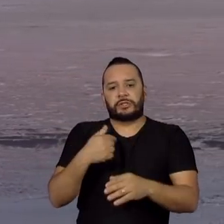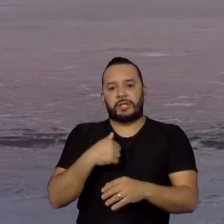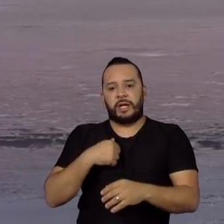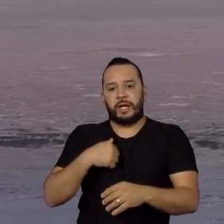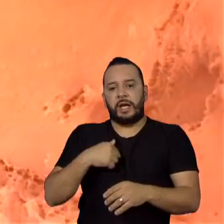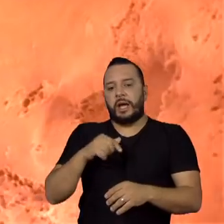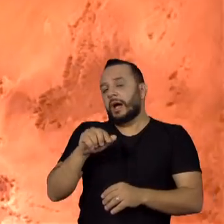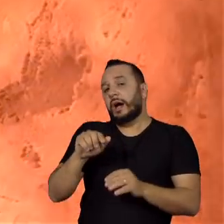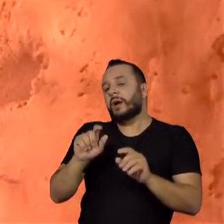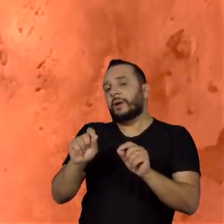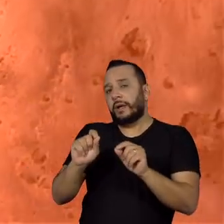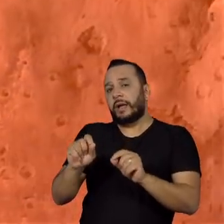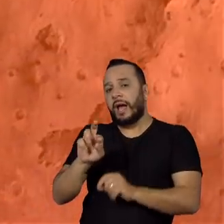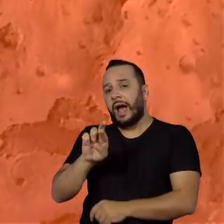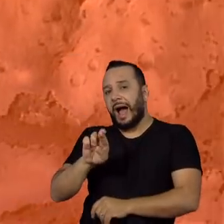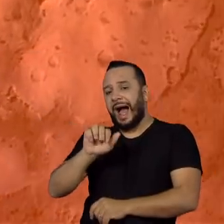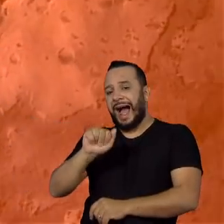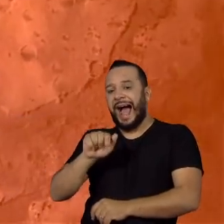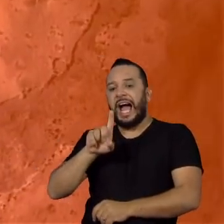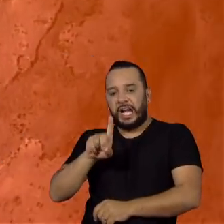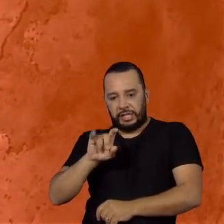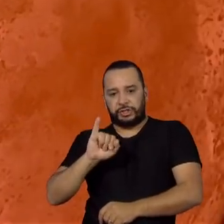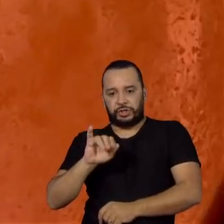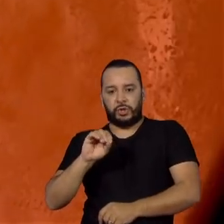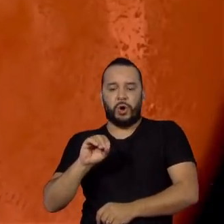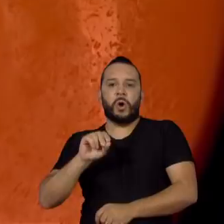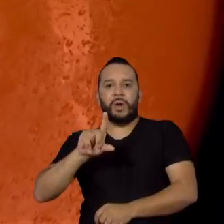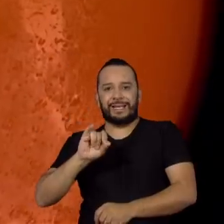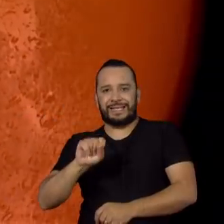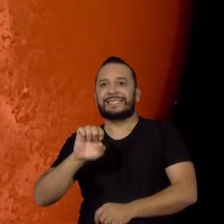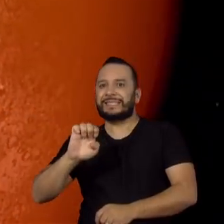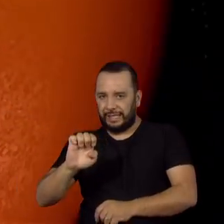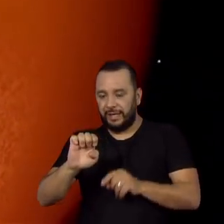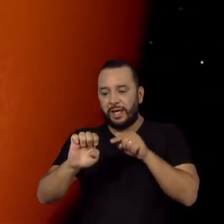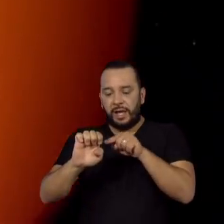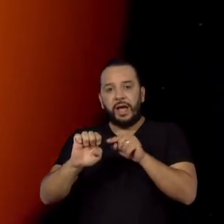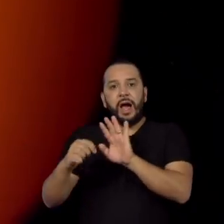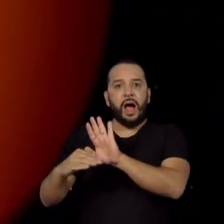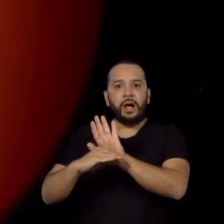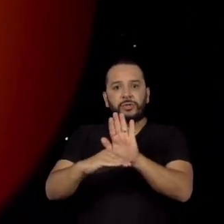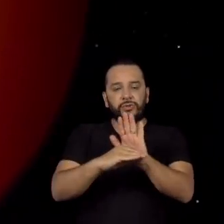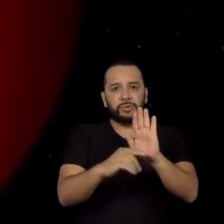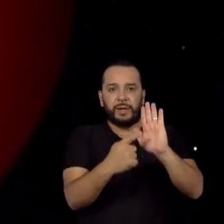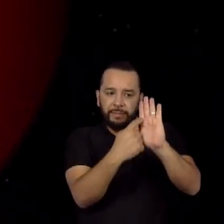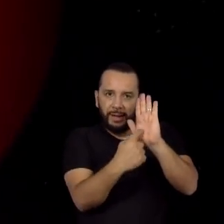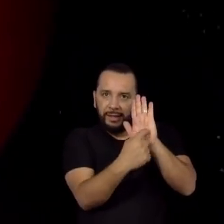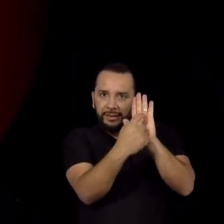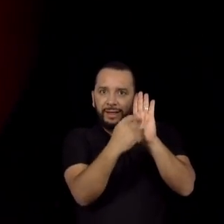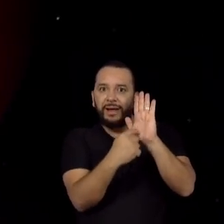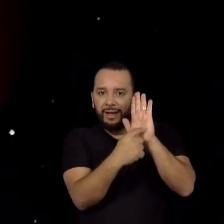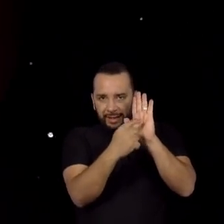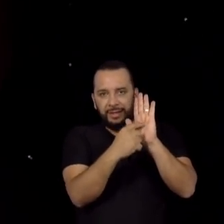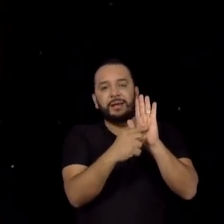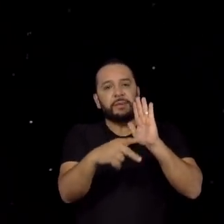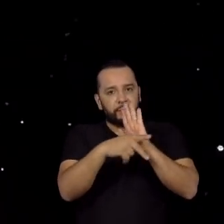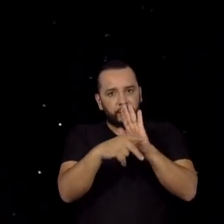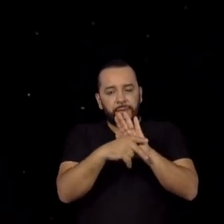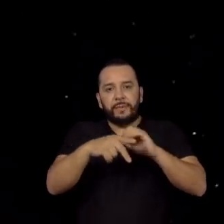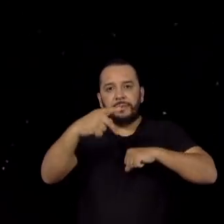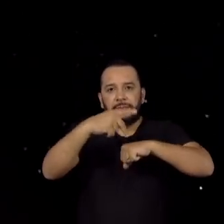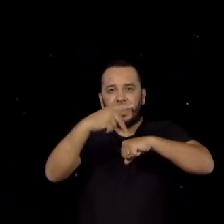chamado radiólise, é o mesmo que tem sustentado as bactérias em rachaduras e poros de